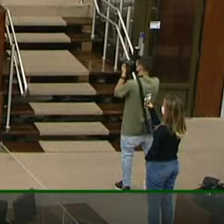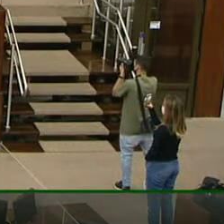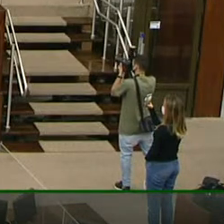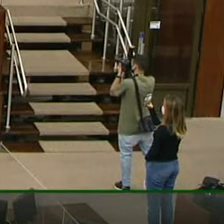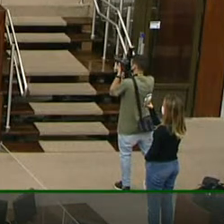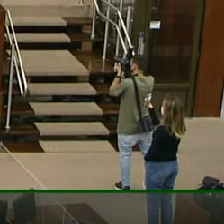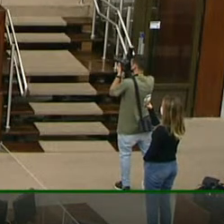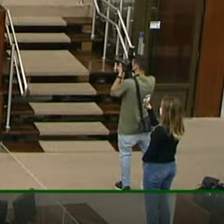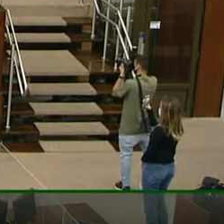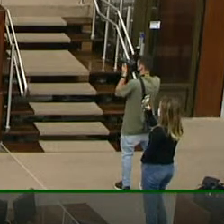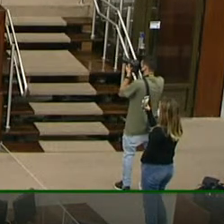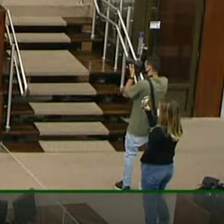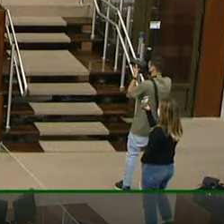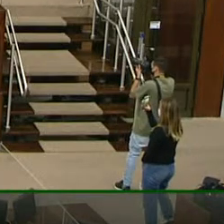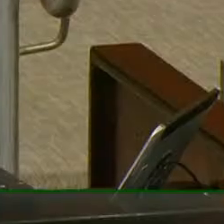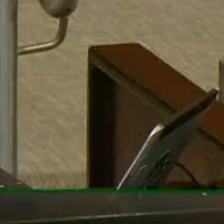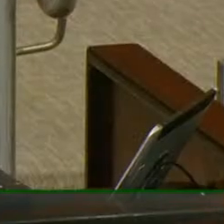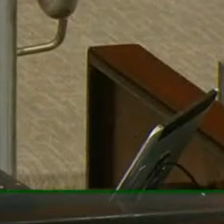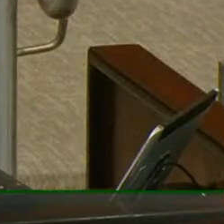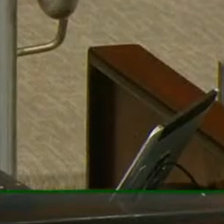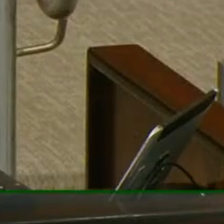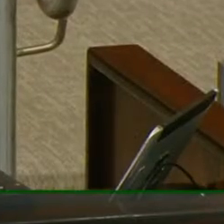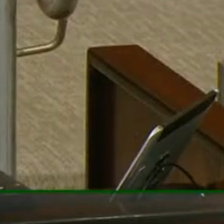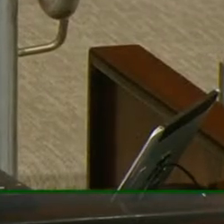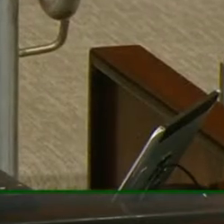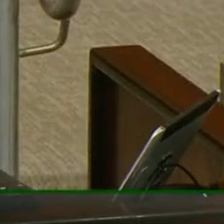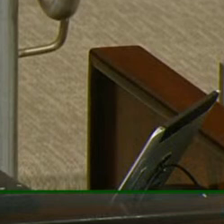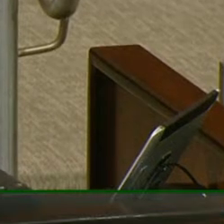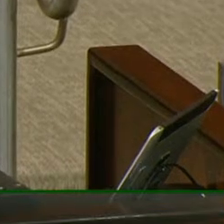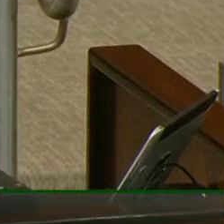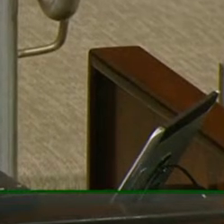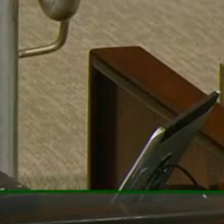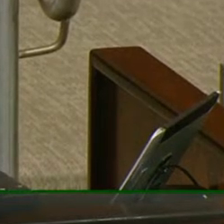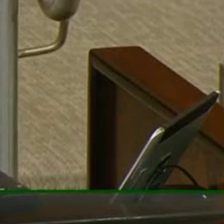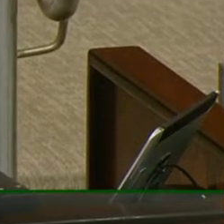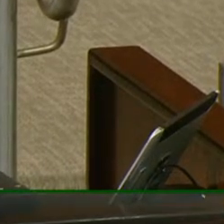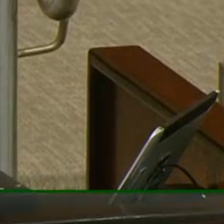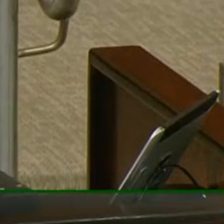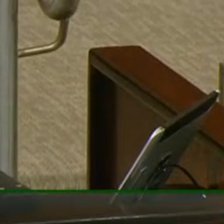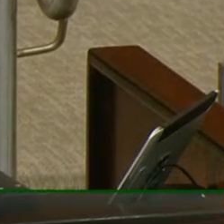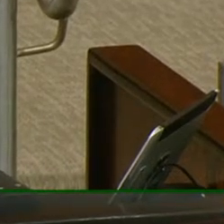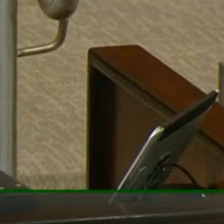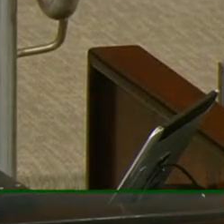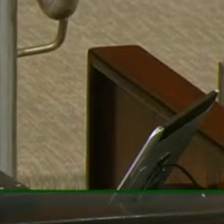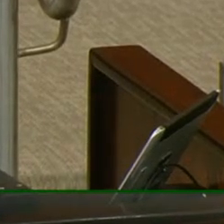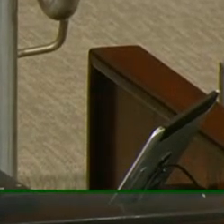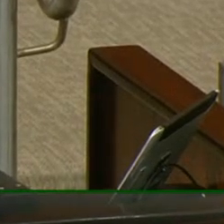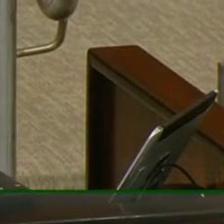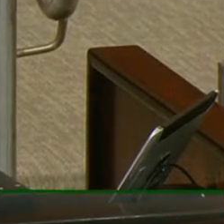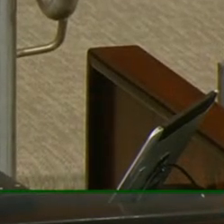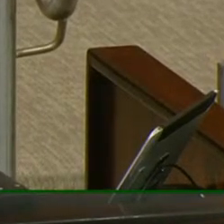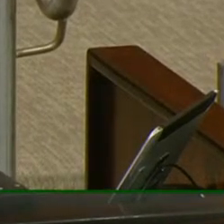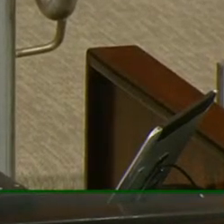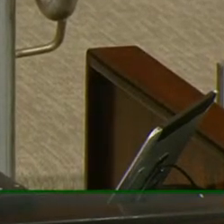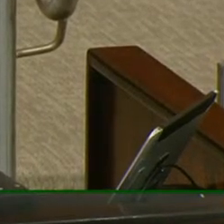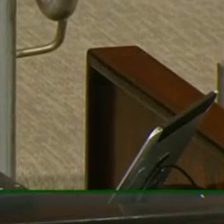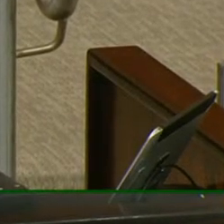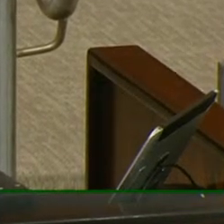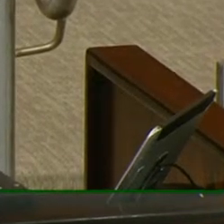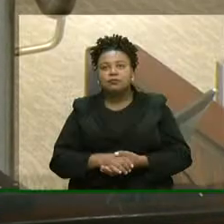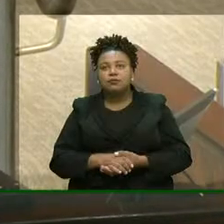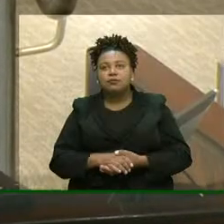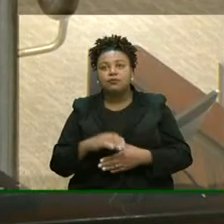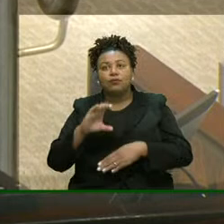Muito obrigada, senhor presidente. Eu prometo manter, defender e cumprir a Constituição